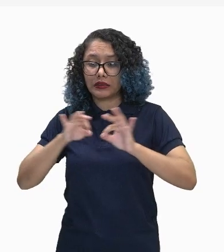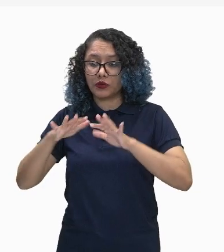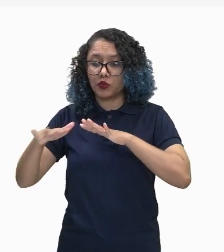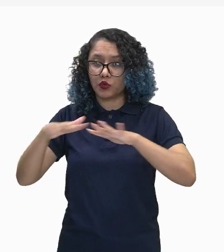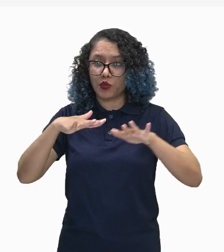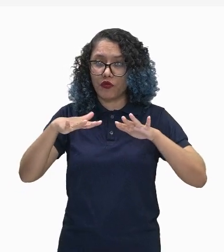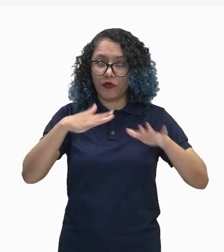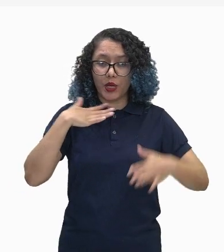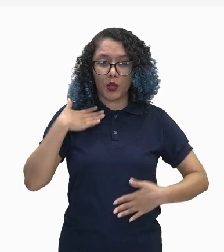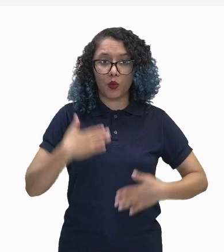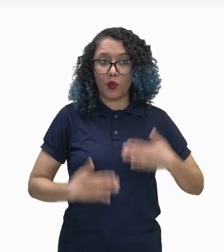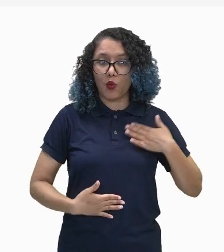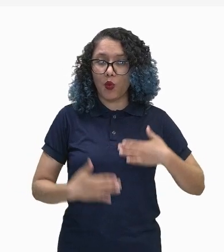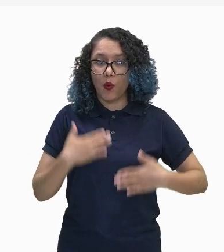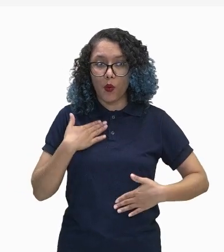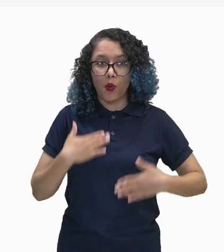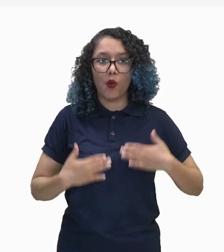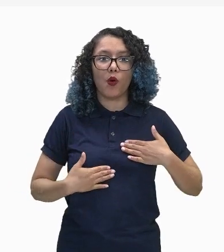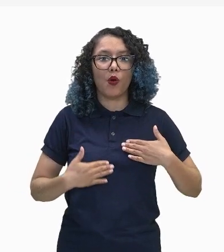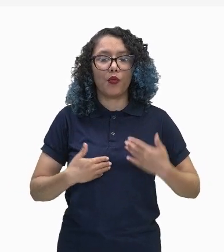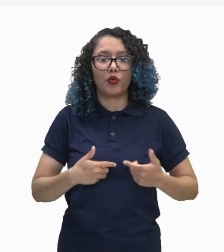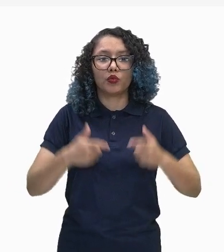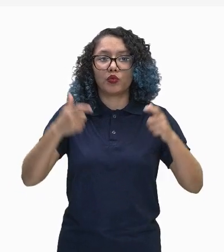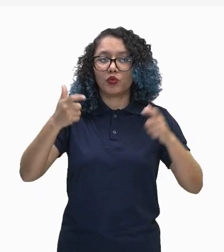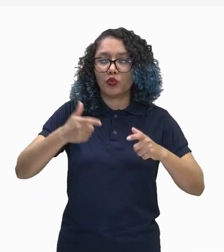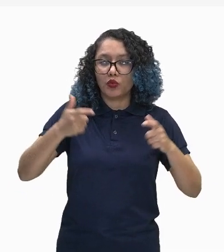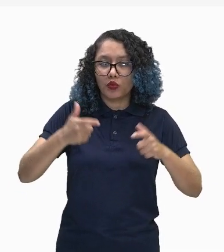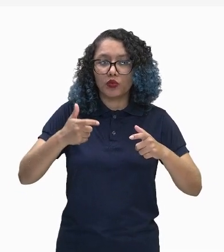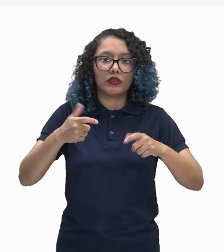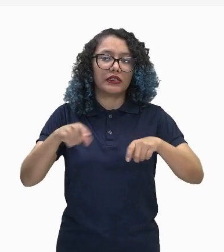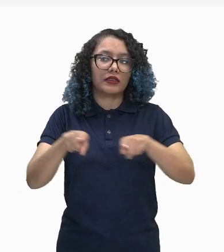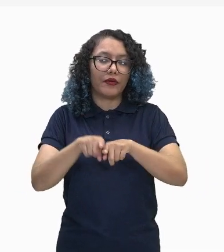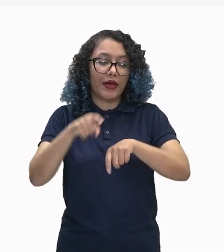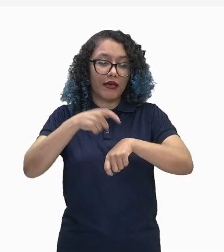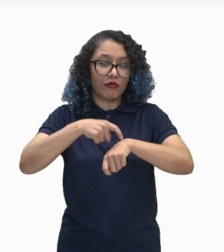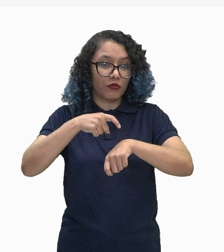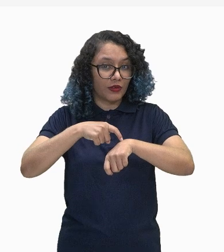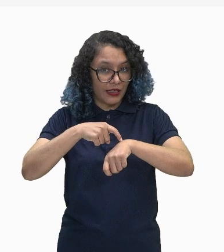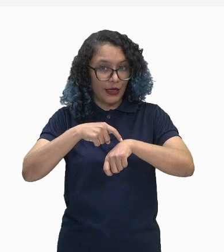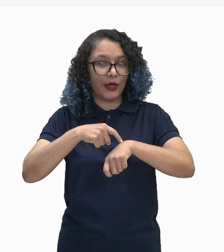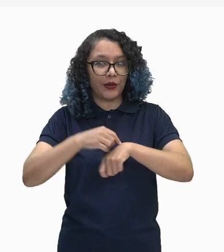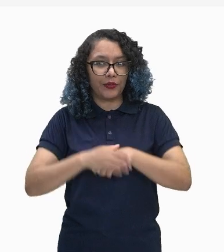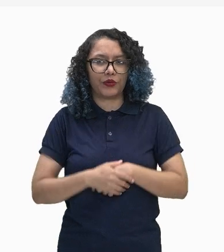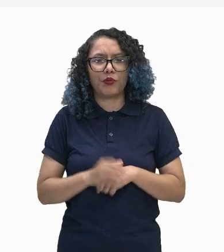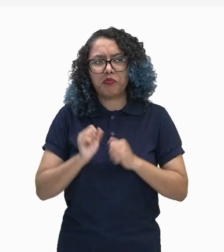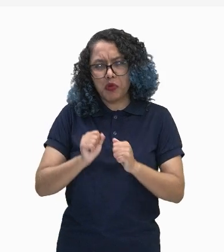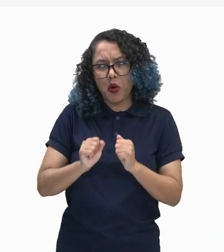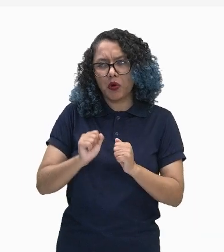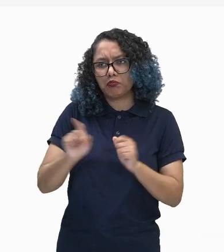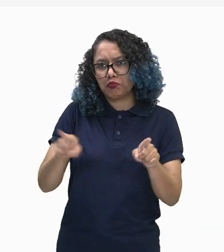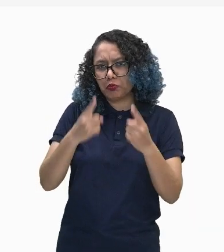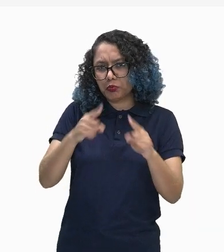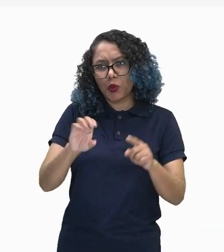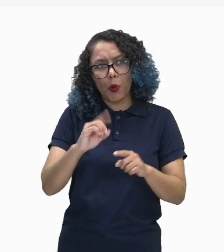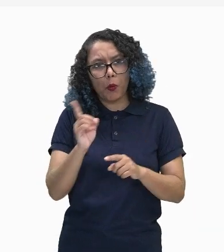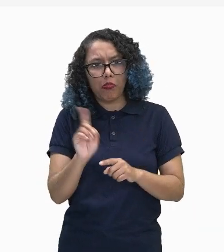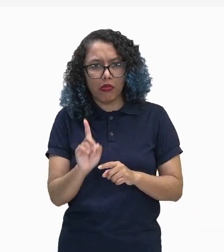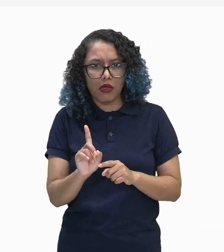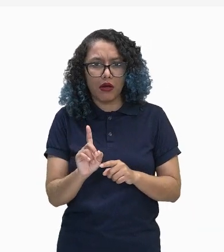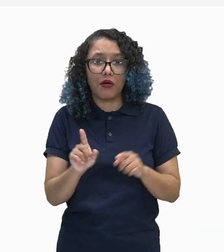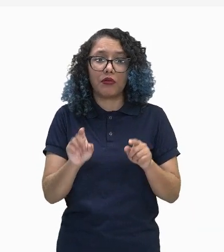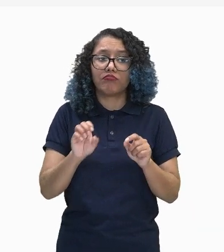movimentos corporais no tempo e no espaço, com ou sem música, com ou